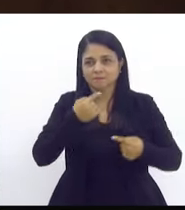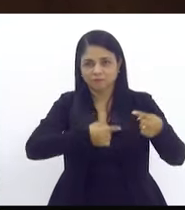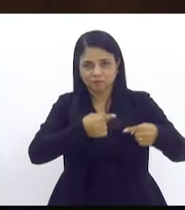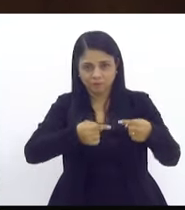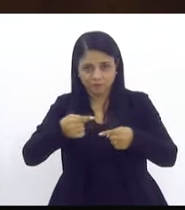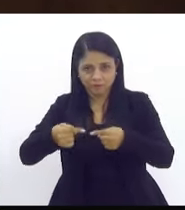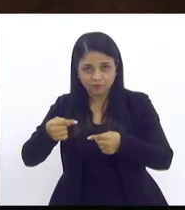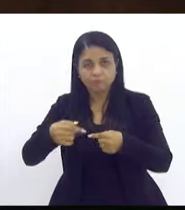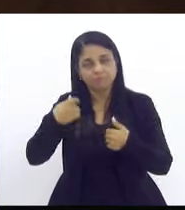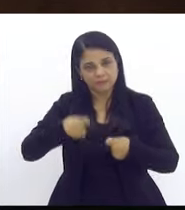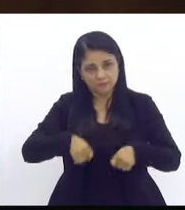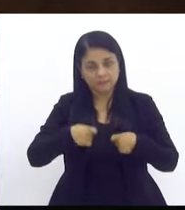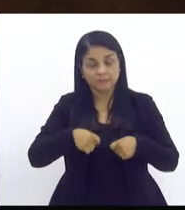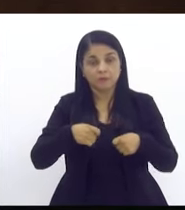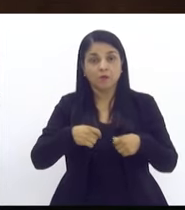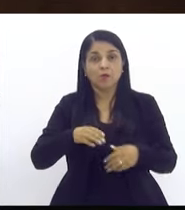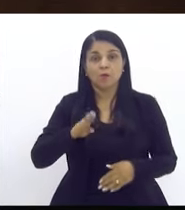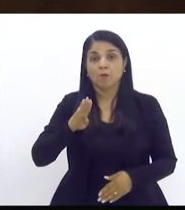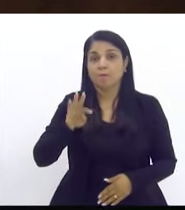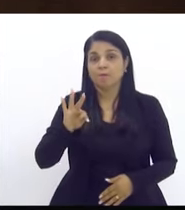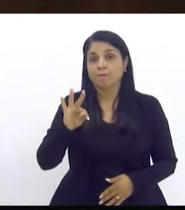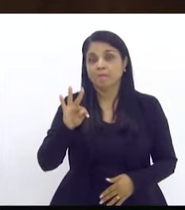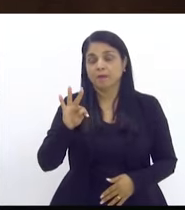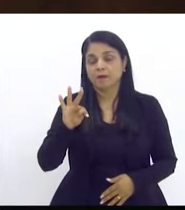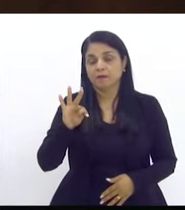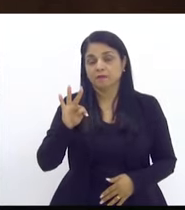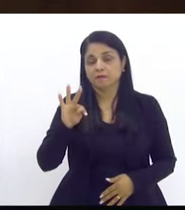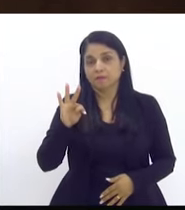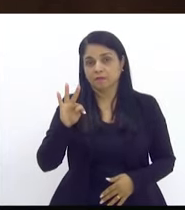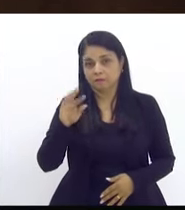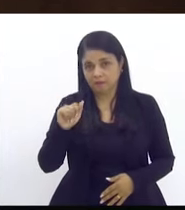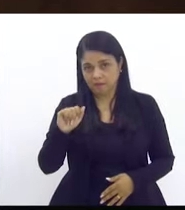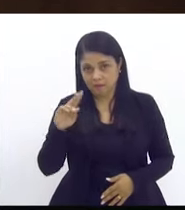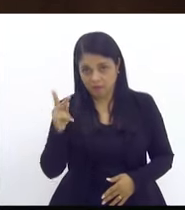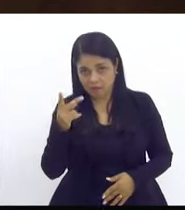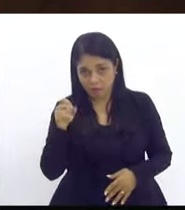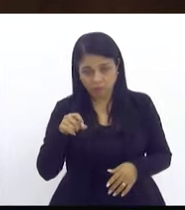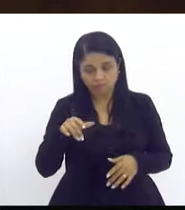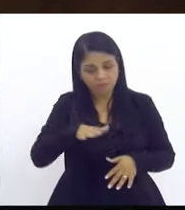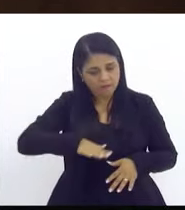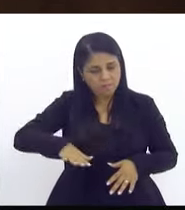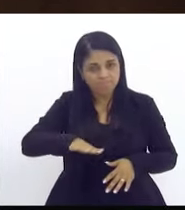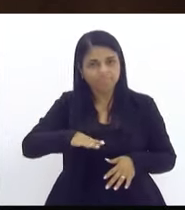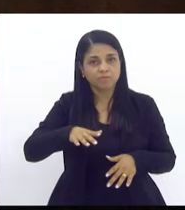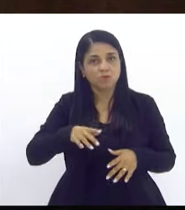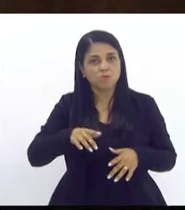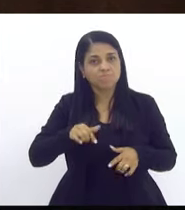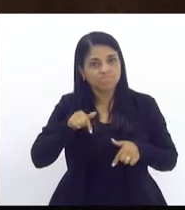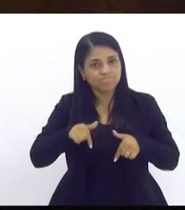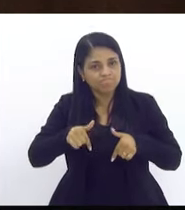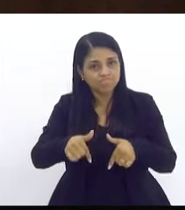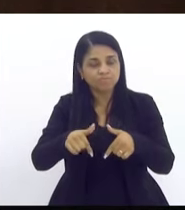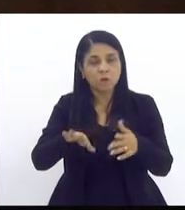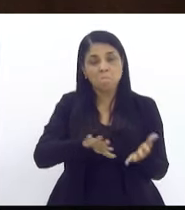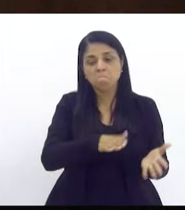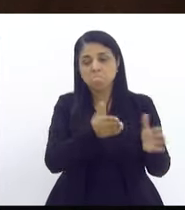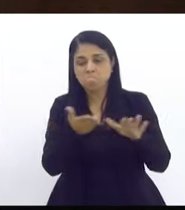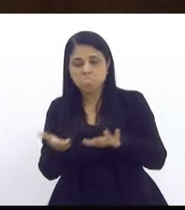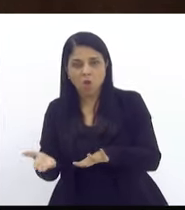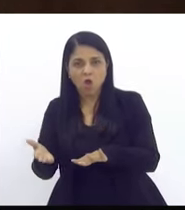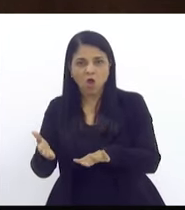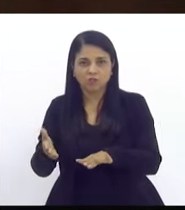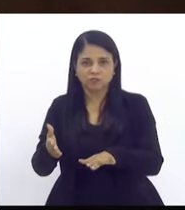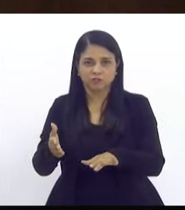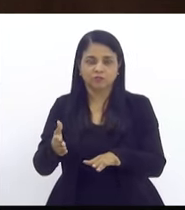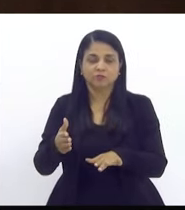O primeiro batalhão de polícia do Exército foi onde funcionou o DOI-CODE, onde foi um espaço de tortura, onde foi um espaço de morte nos